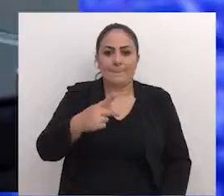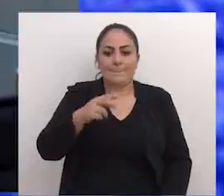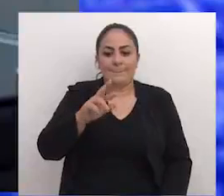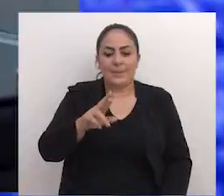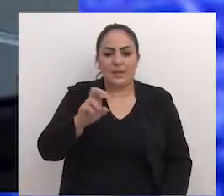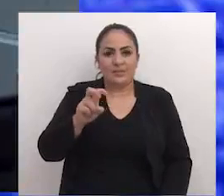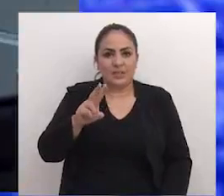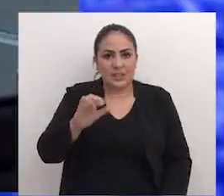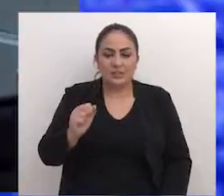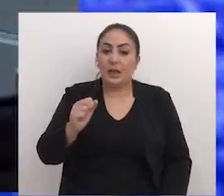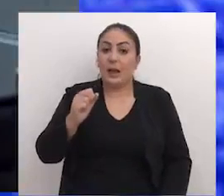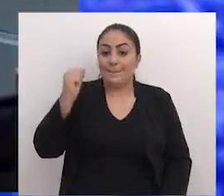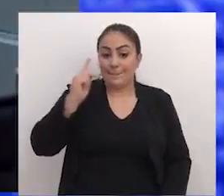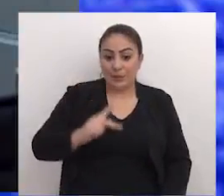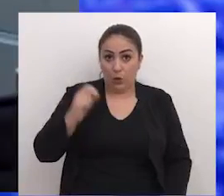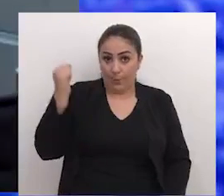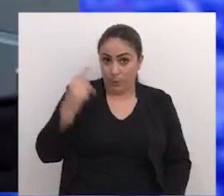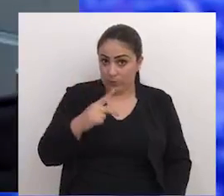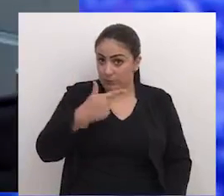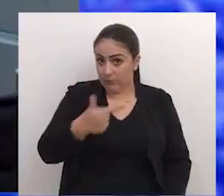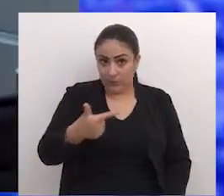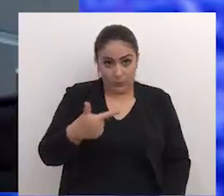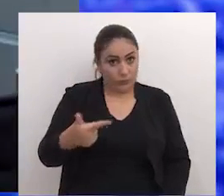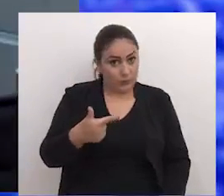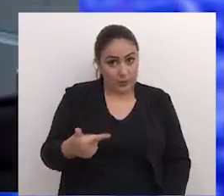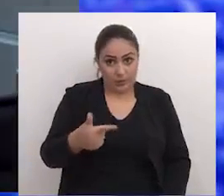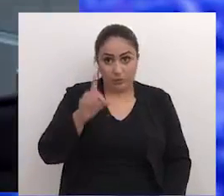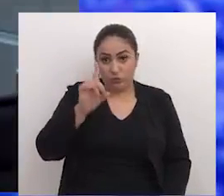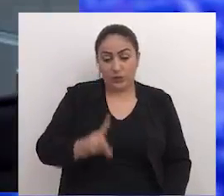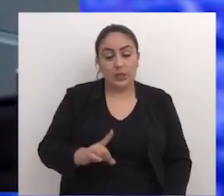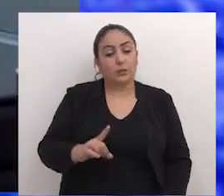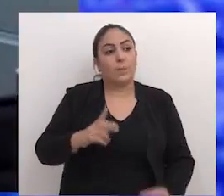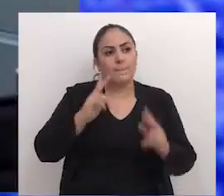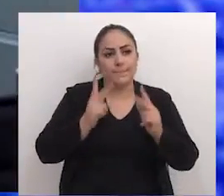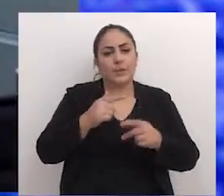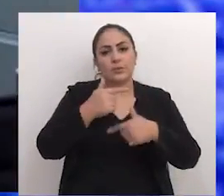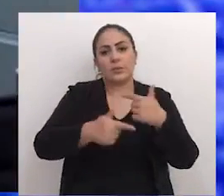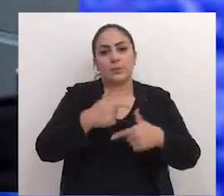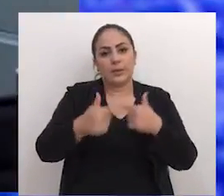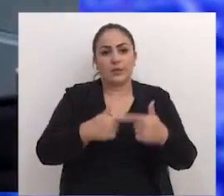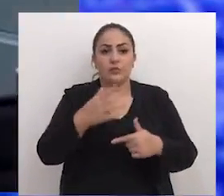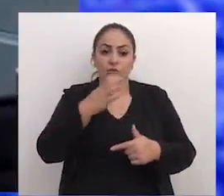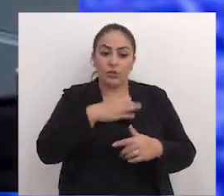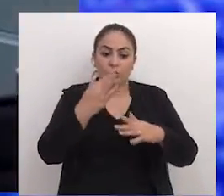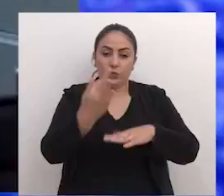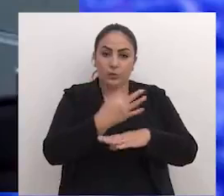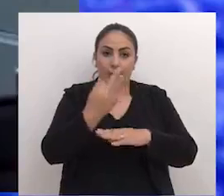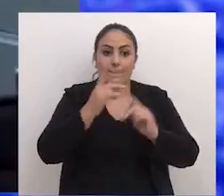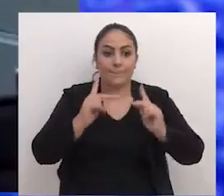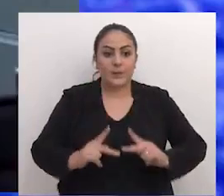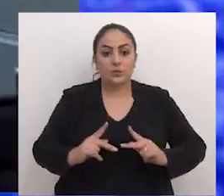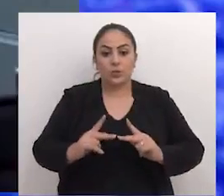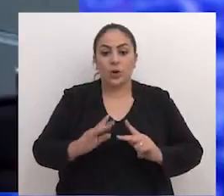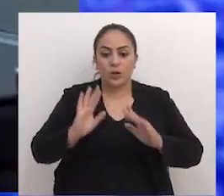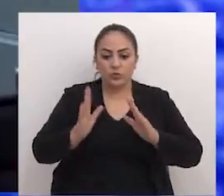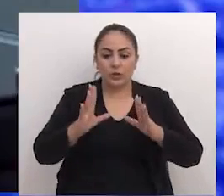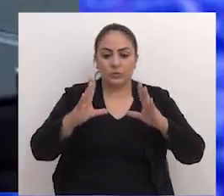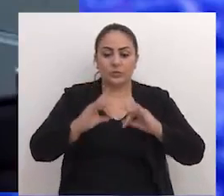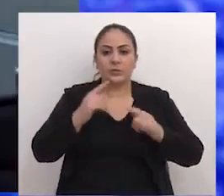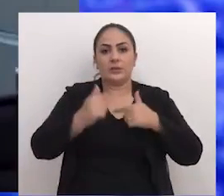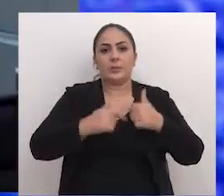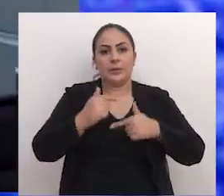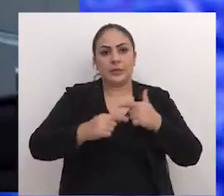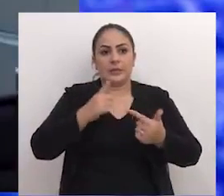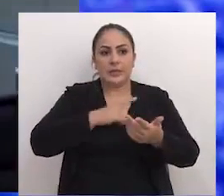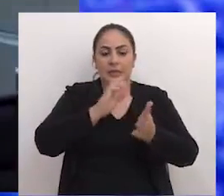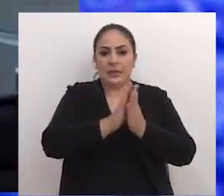O aposentado, ele não vai ter direito, ainda que ele esteja trabalhando de forma formal. Pessoas que estão trabalhando de forma